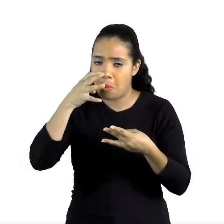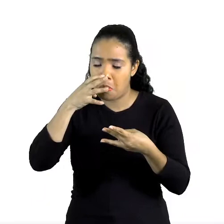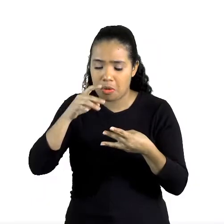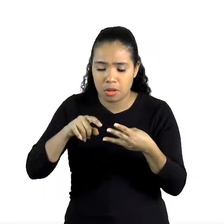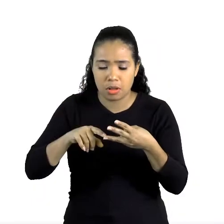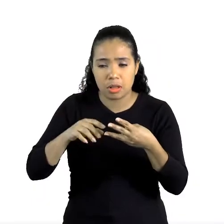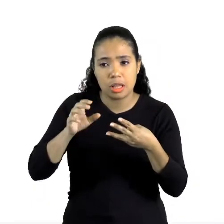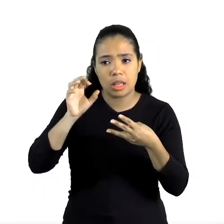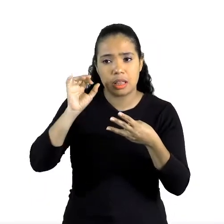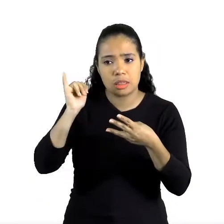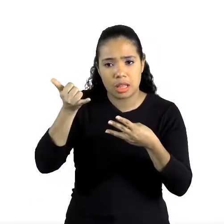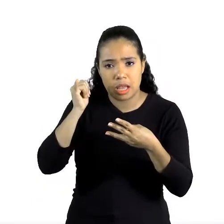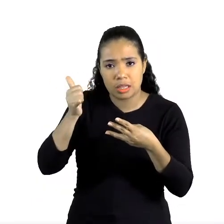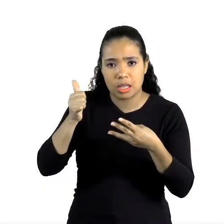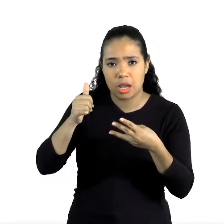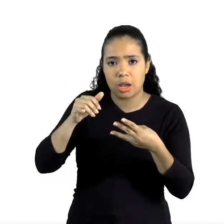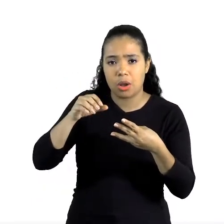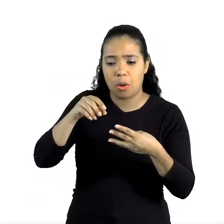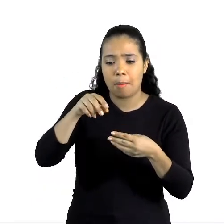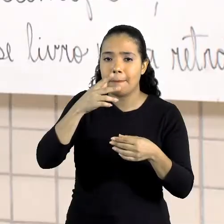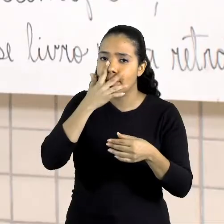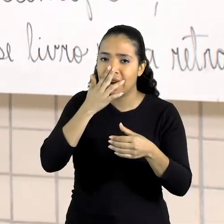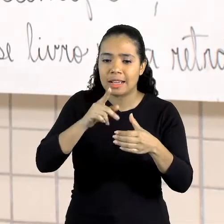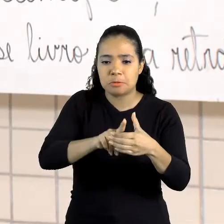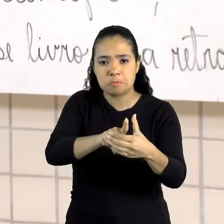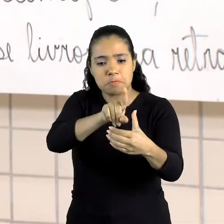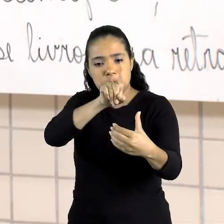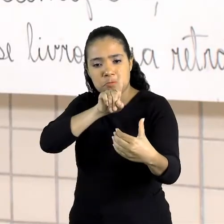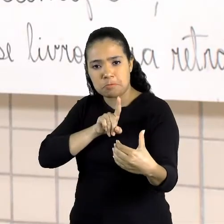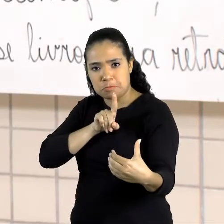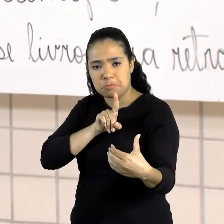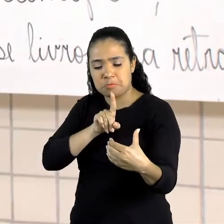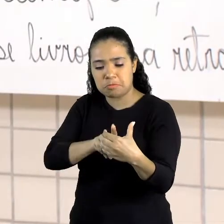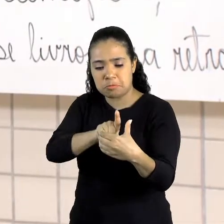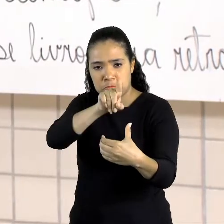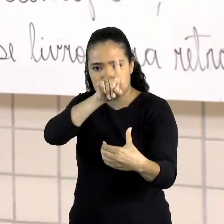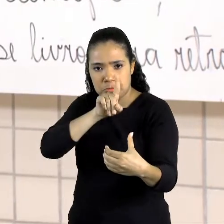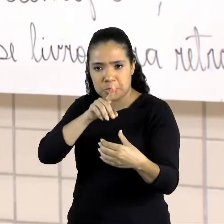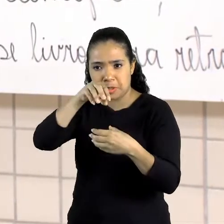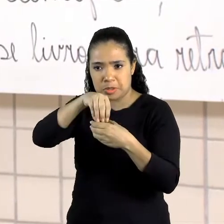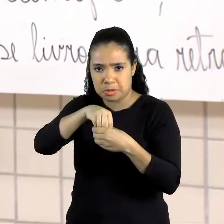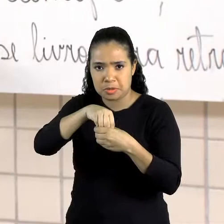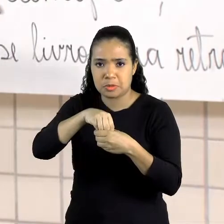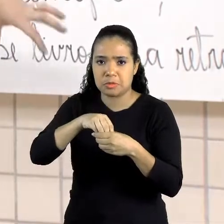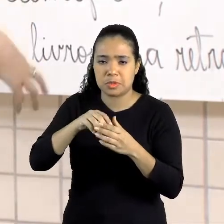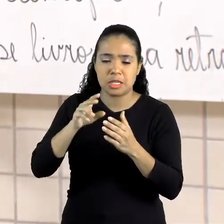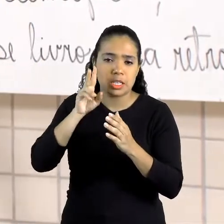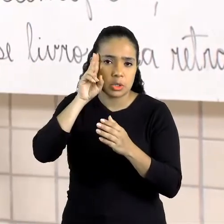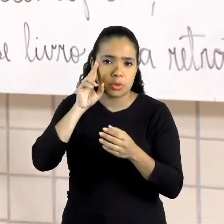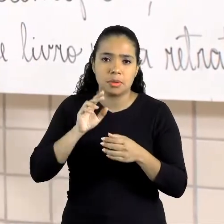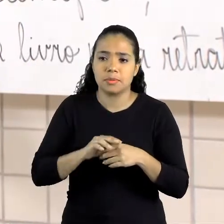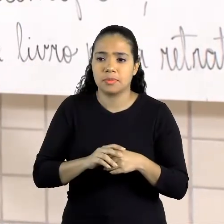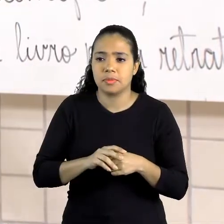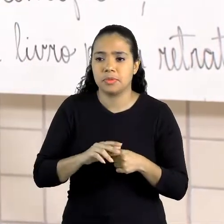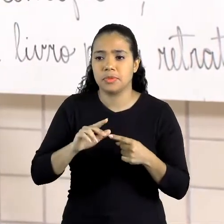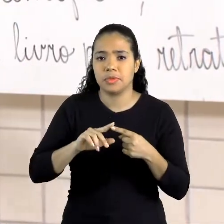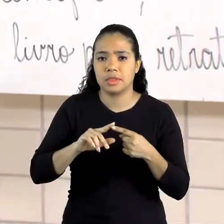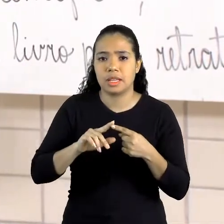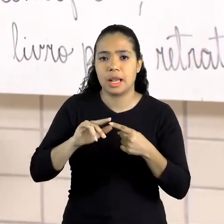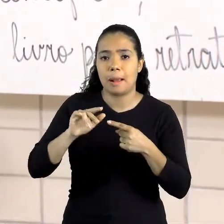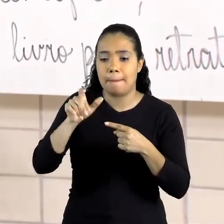narrador-observador, narrador onisciente. Narrador-personagem é quando o narrador ele faz parte daquela